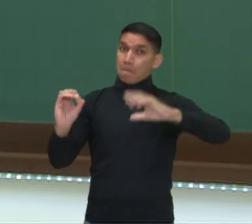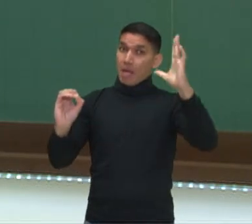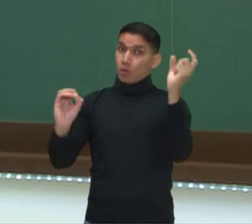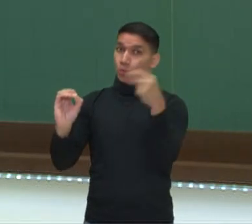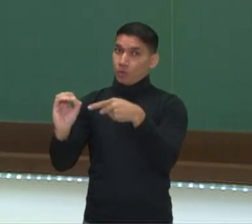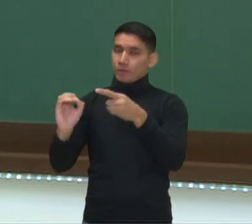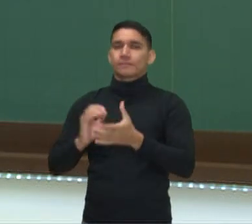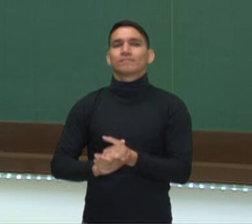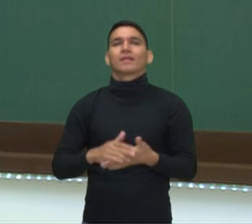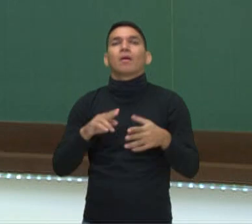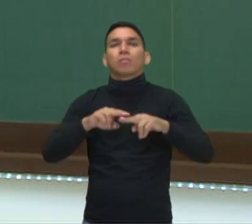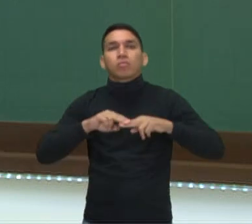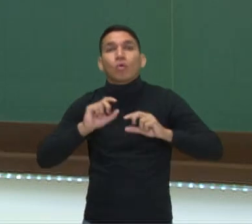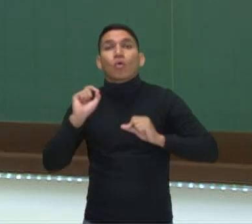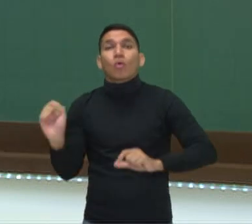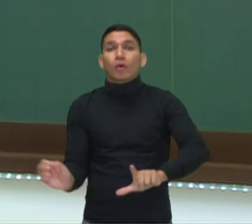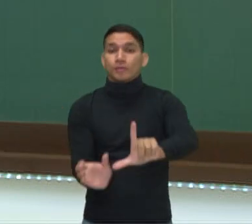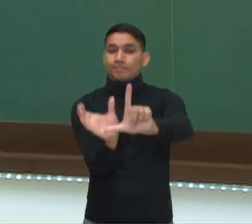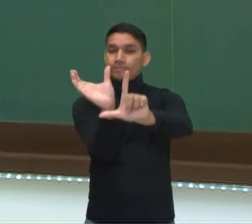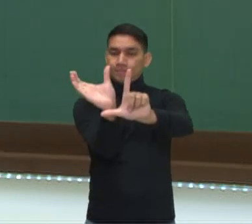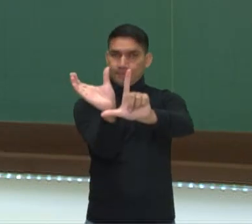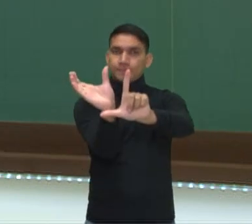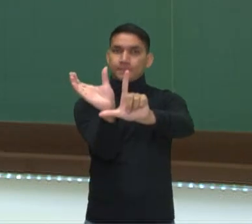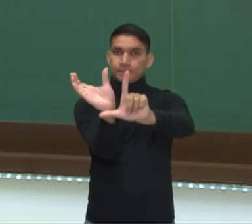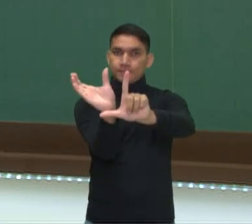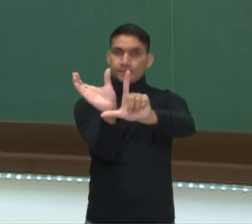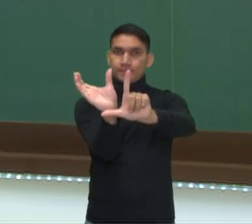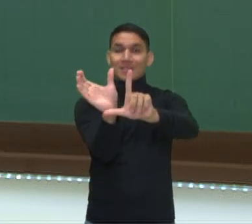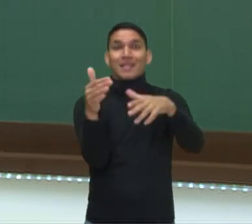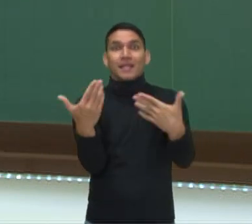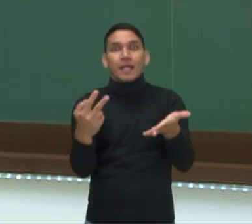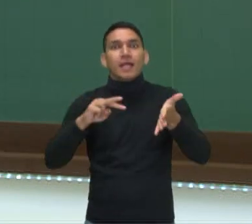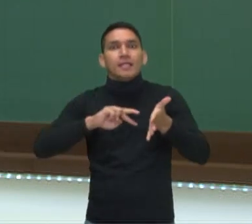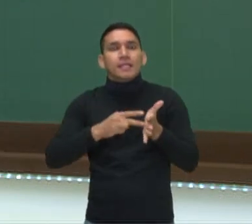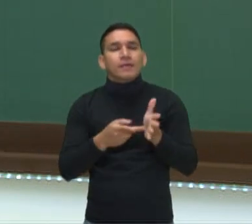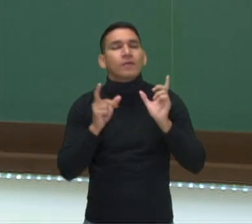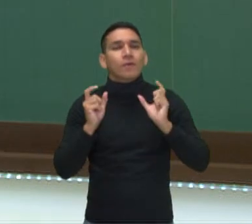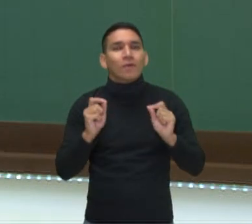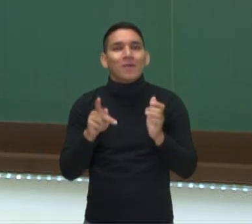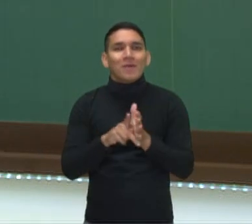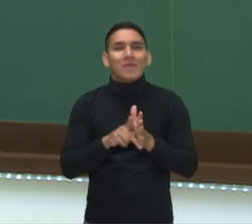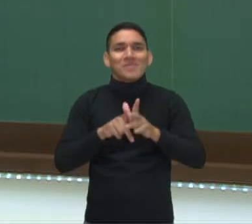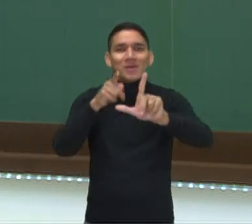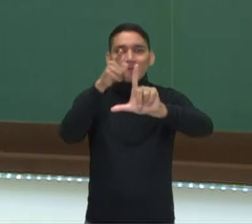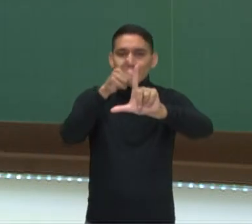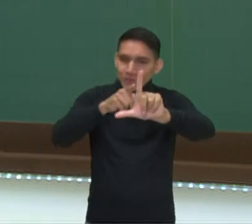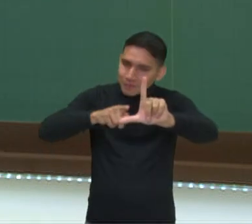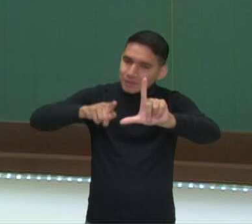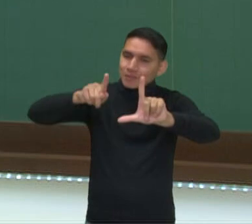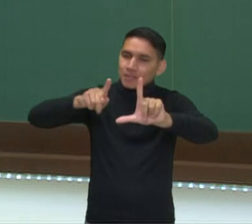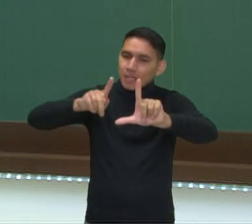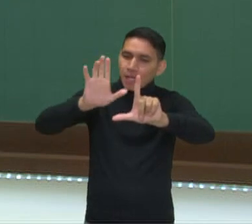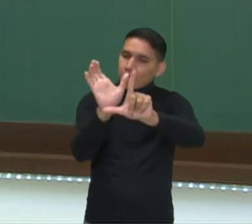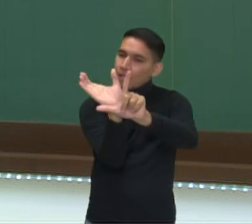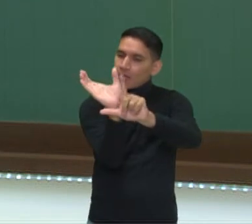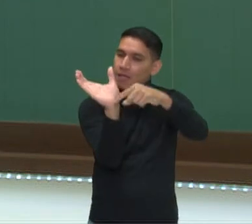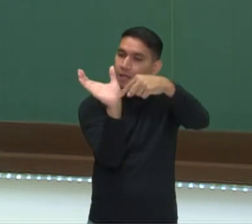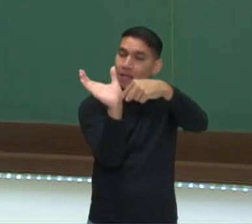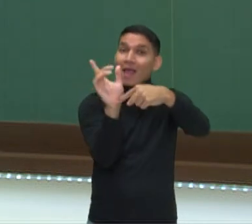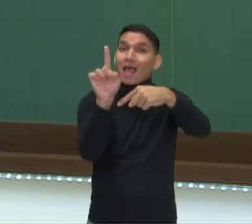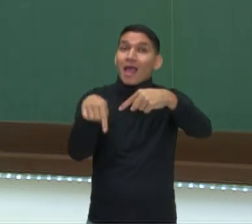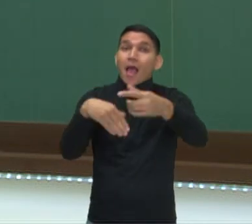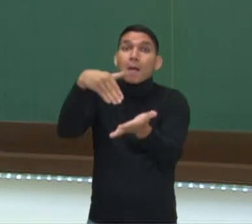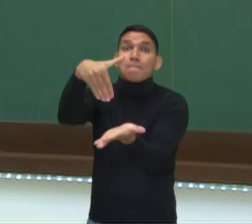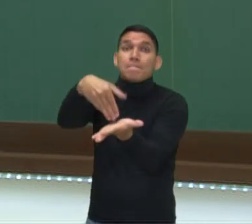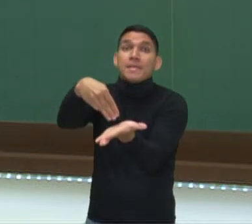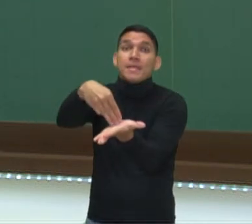concavidade da parábola está voltada para cima. Então, essa parábola assume um valor de mínimo, é o menor valor